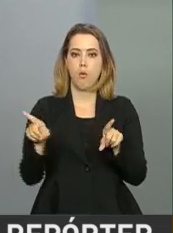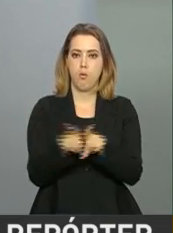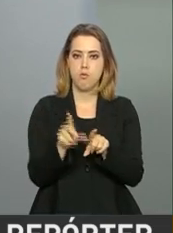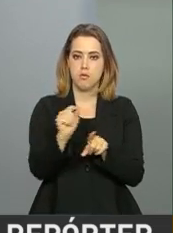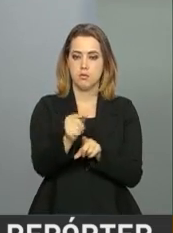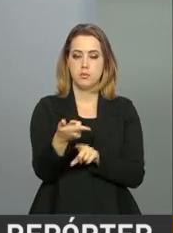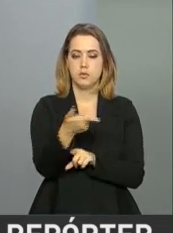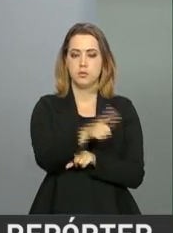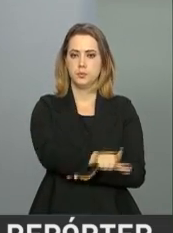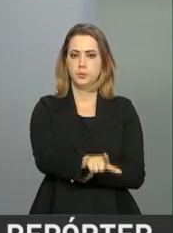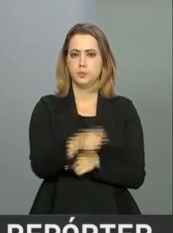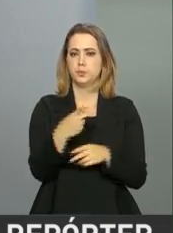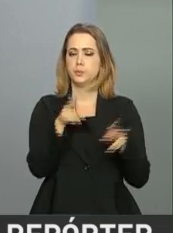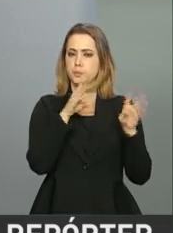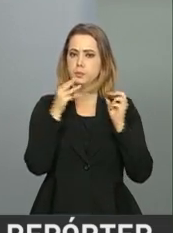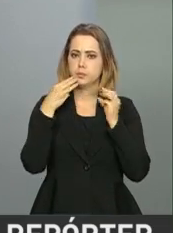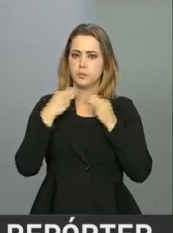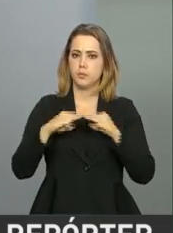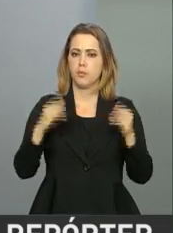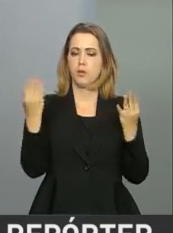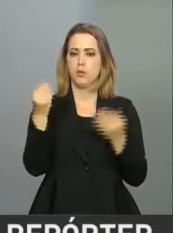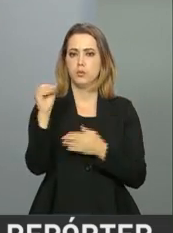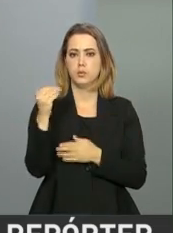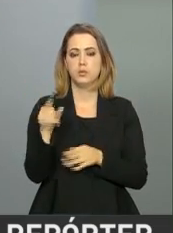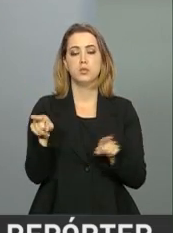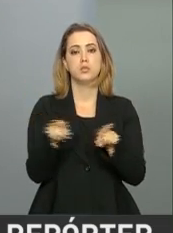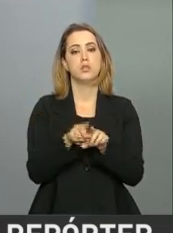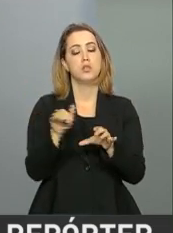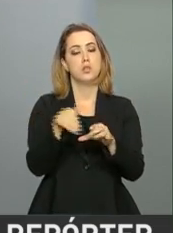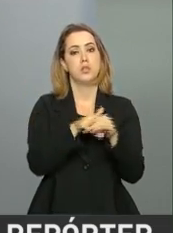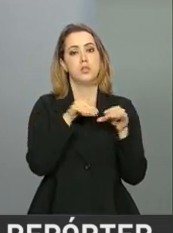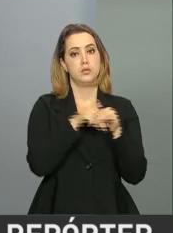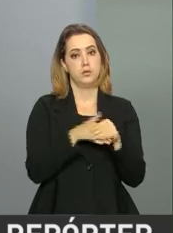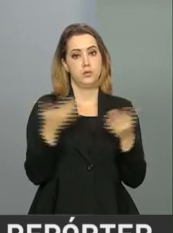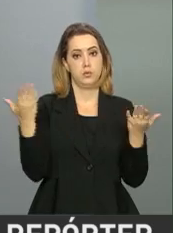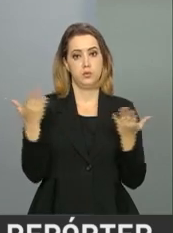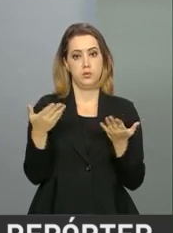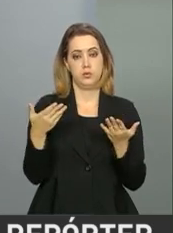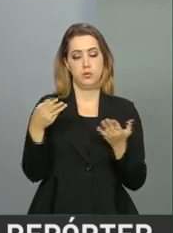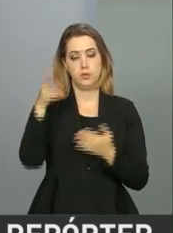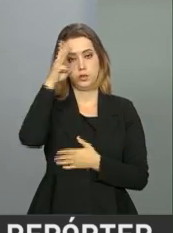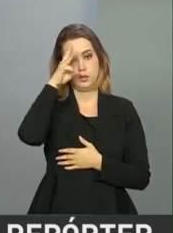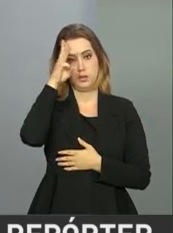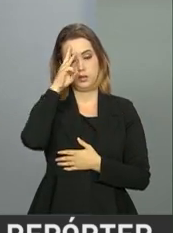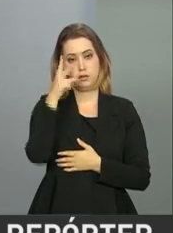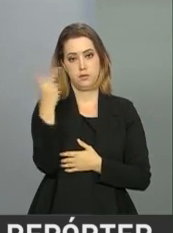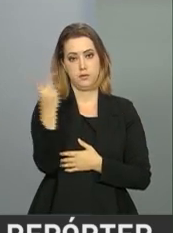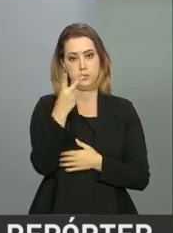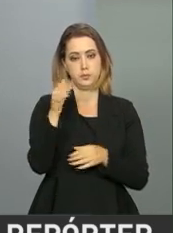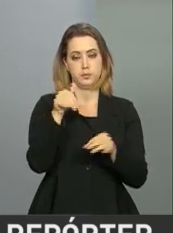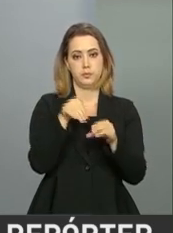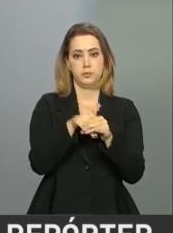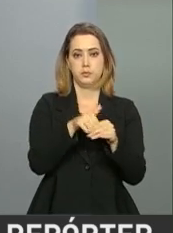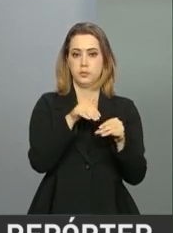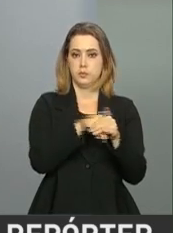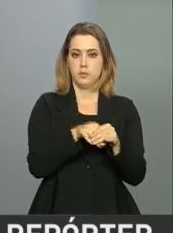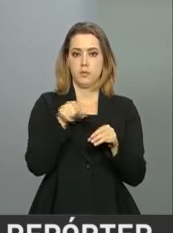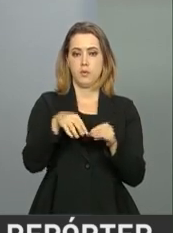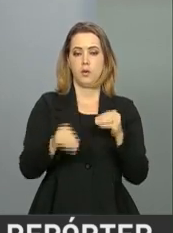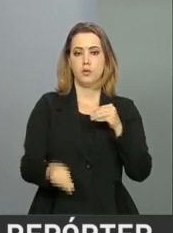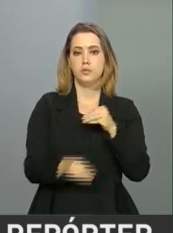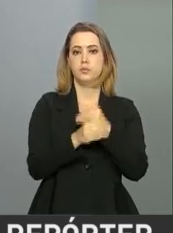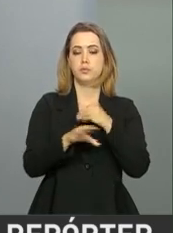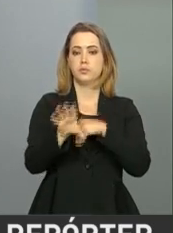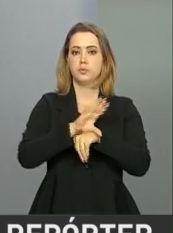outra missão nesta última semana de outubro. Devem votar nesta terça-feira, em segundo turno, a proposta de emenda à